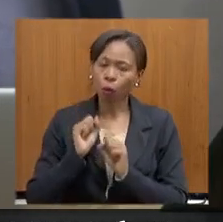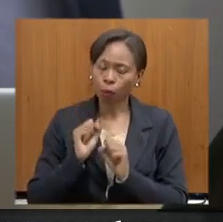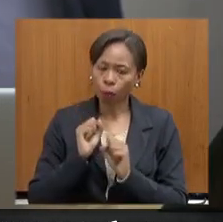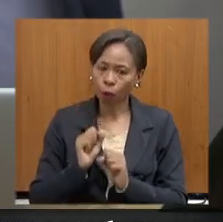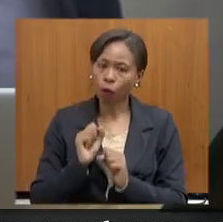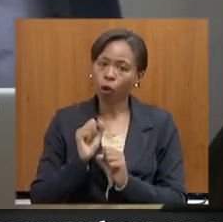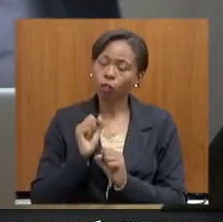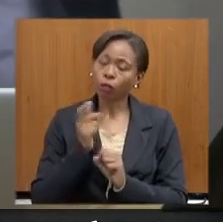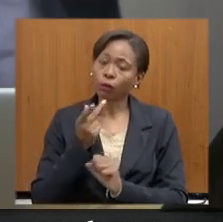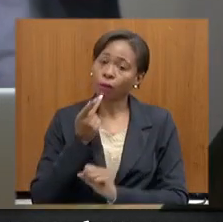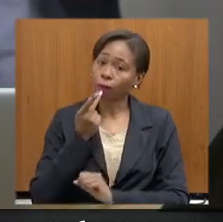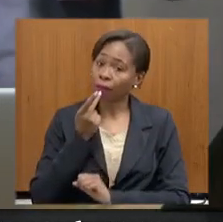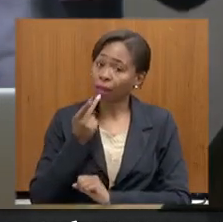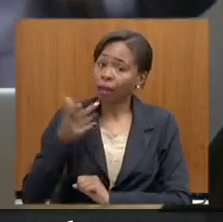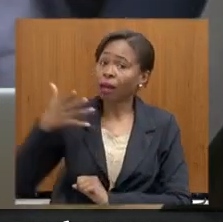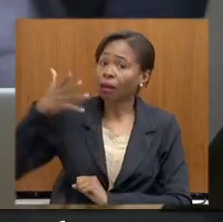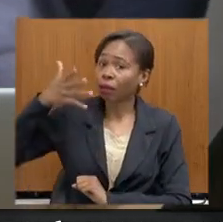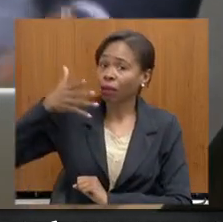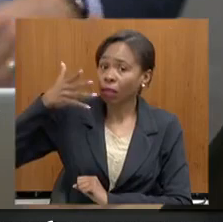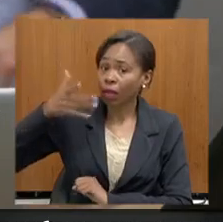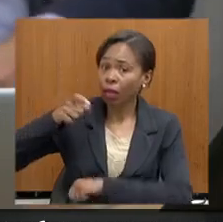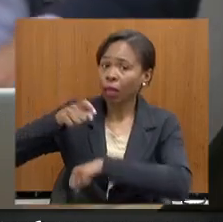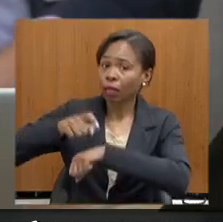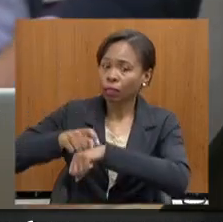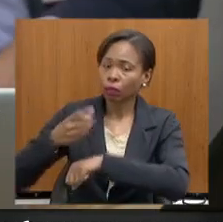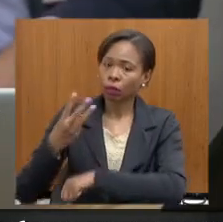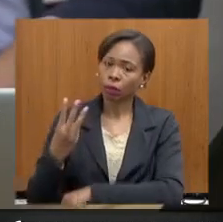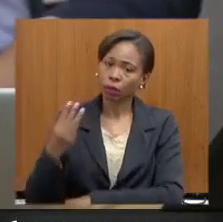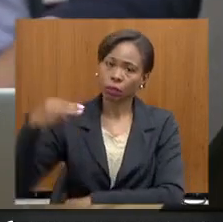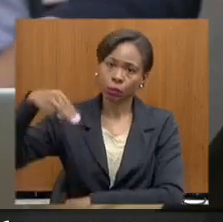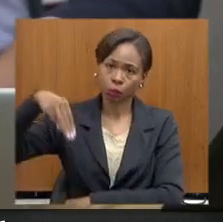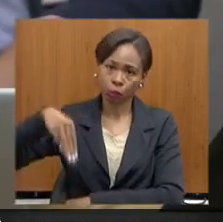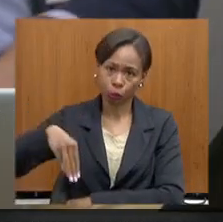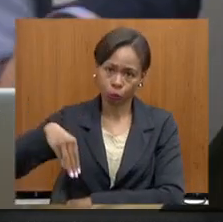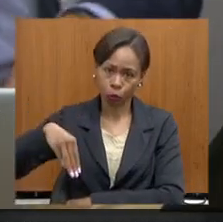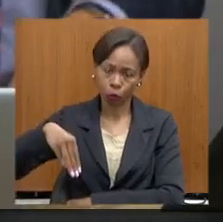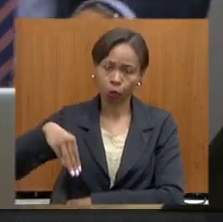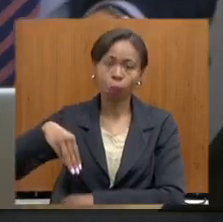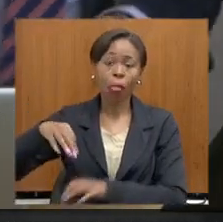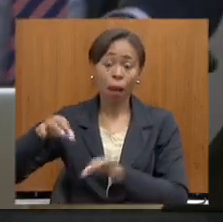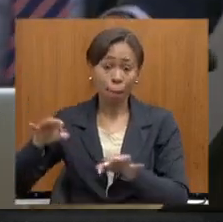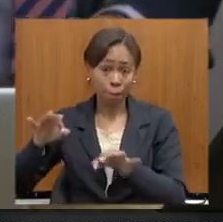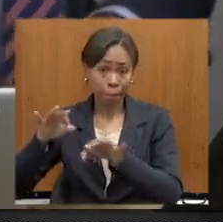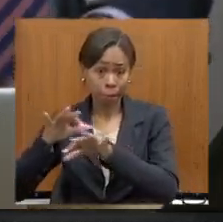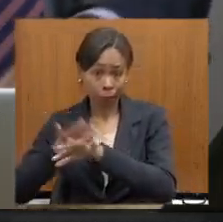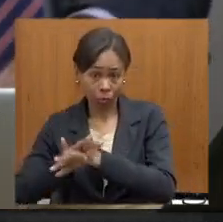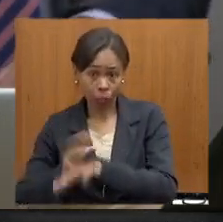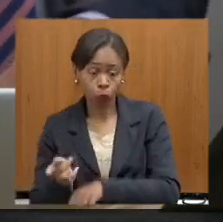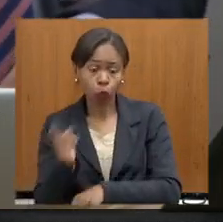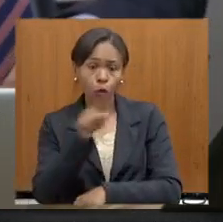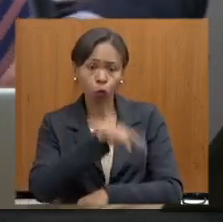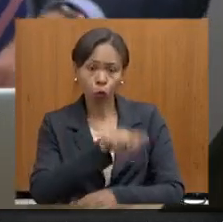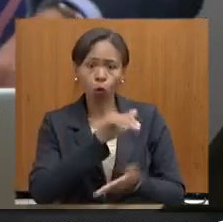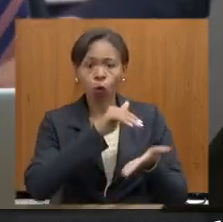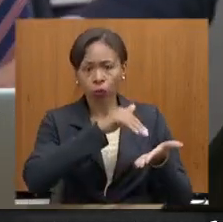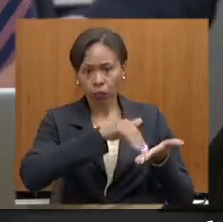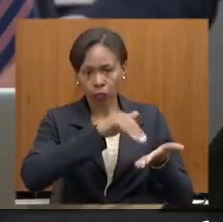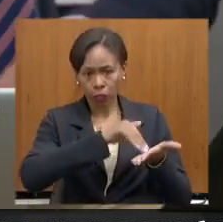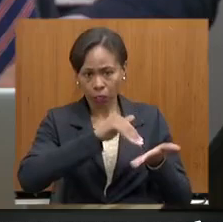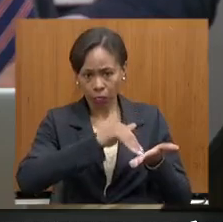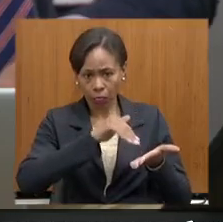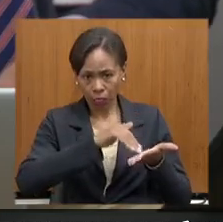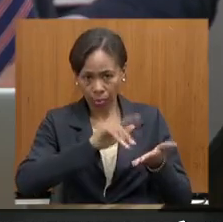pelo prazo de três minutos após cada interpelação autoridade Estadual